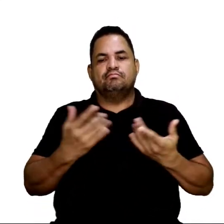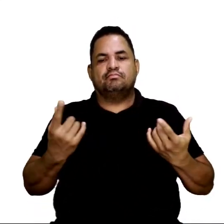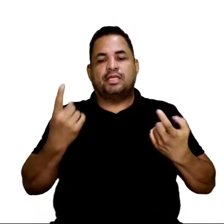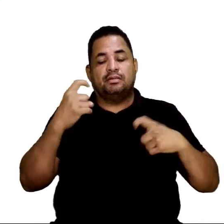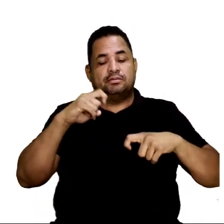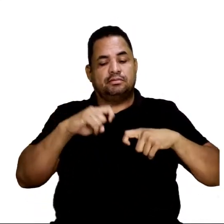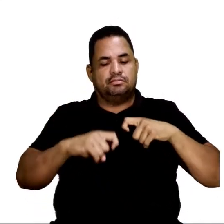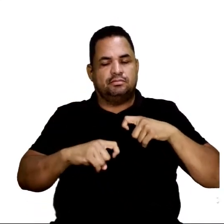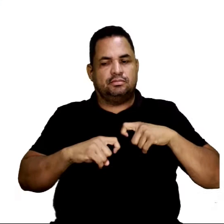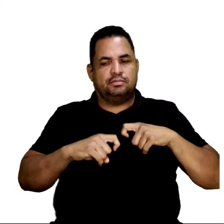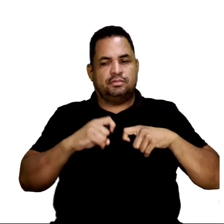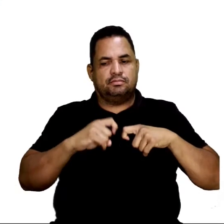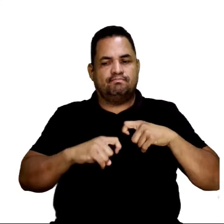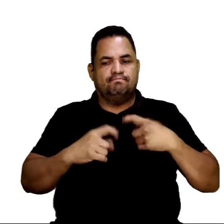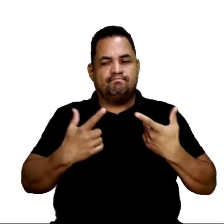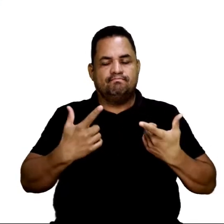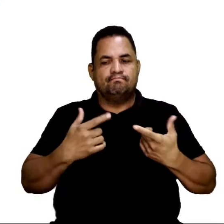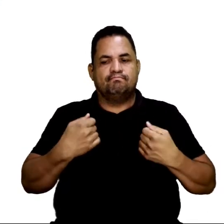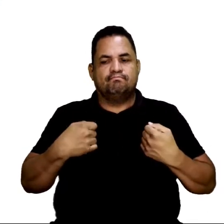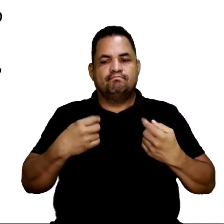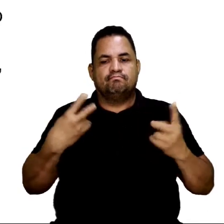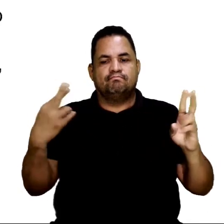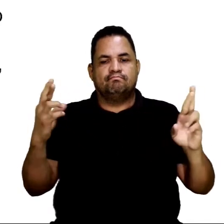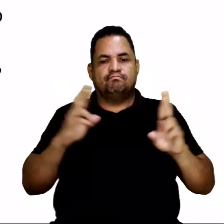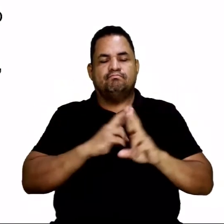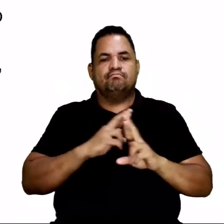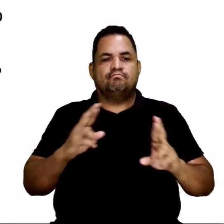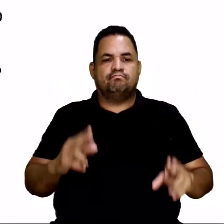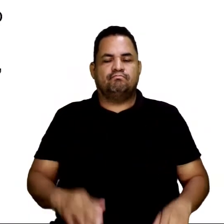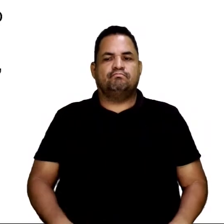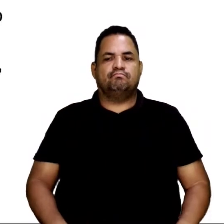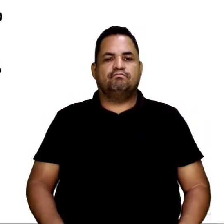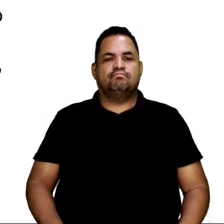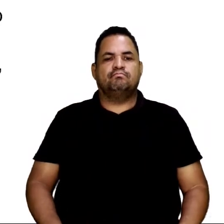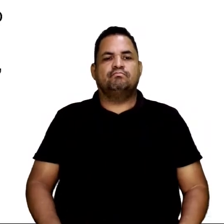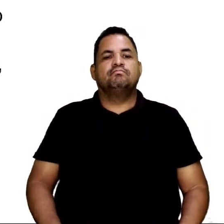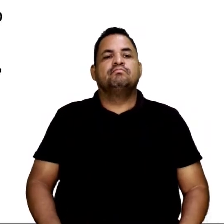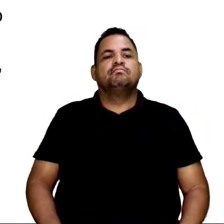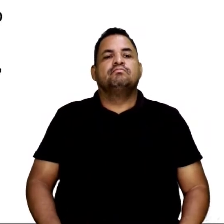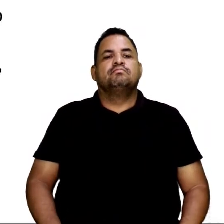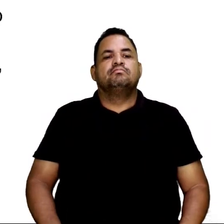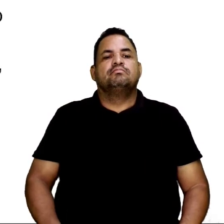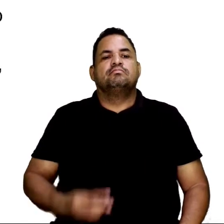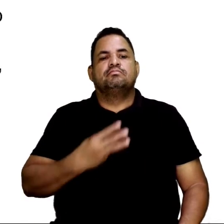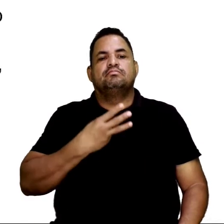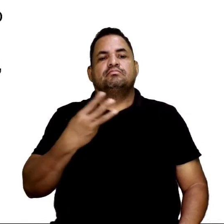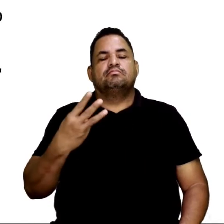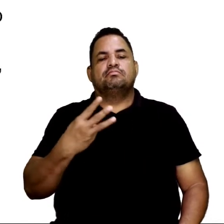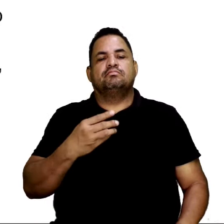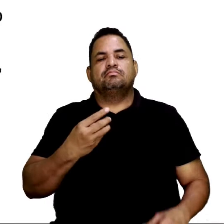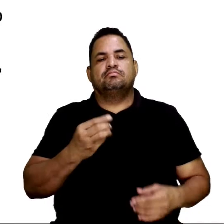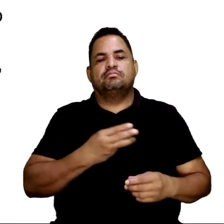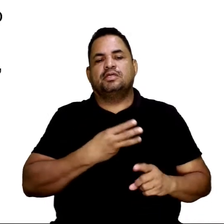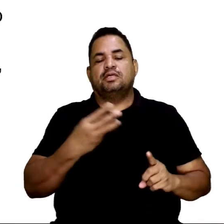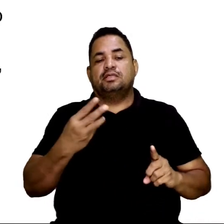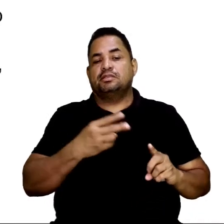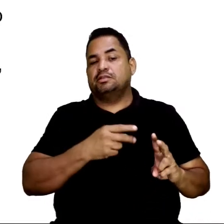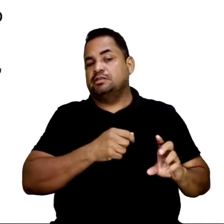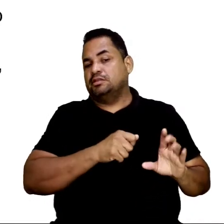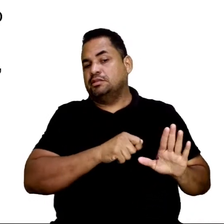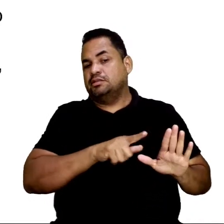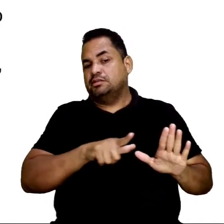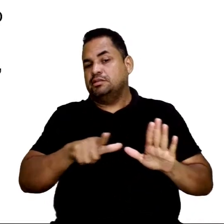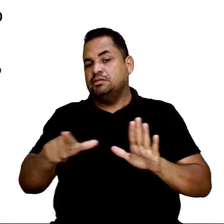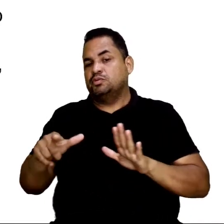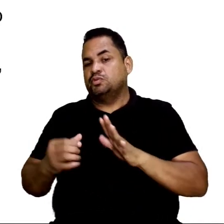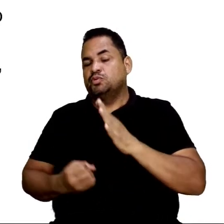sexual, tá? Que tudo isso pode acontecer. Com 3 semanas, o aparecimento da linha primitiva. Você